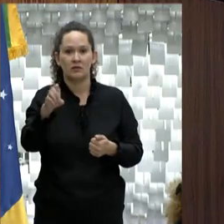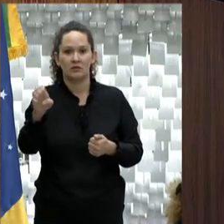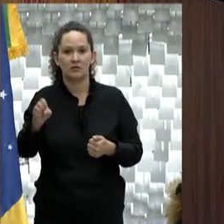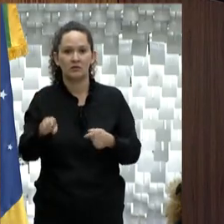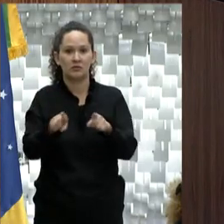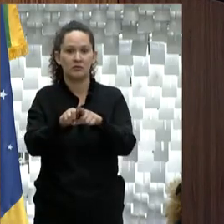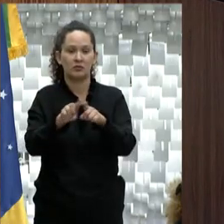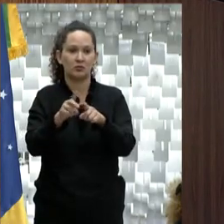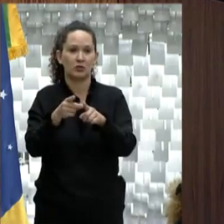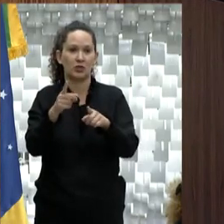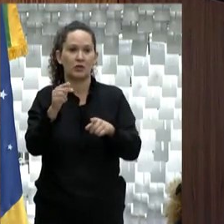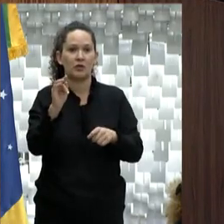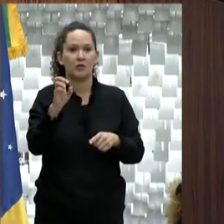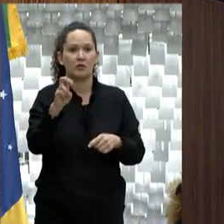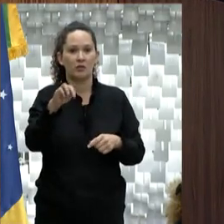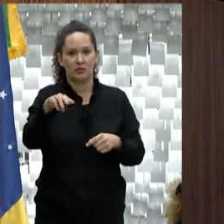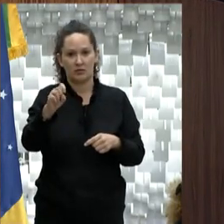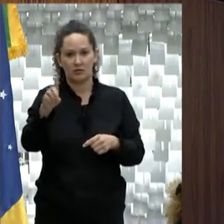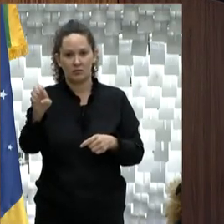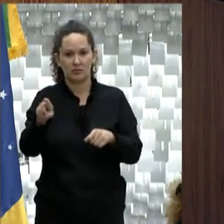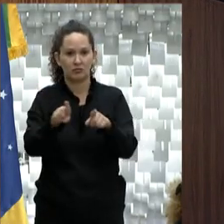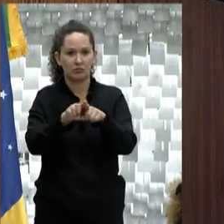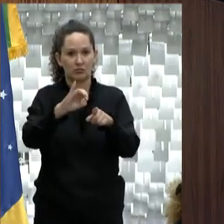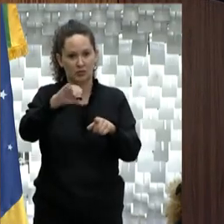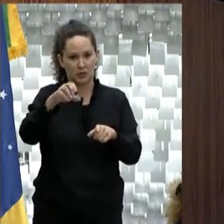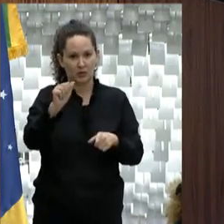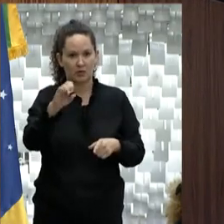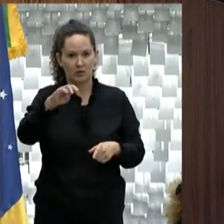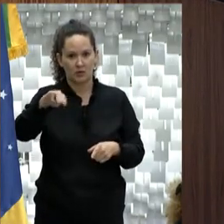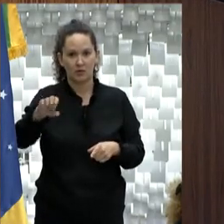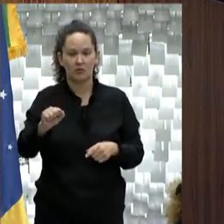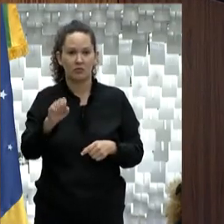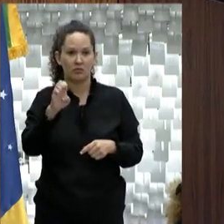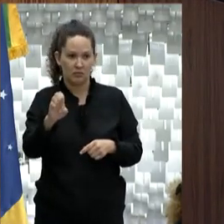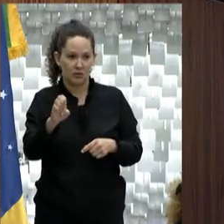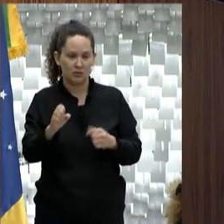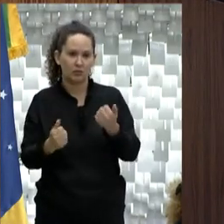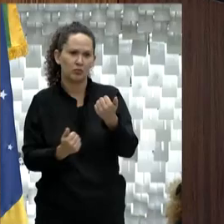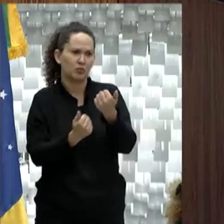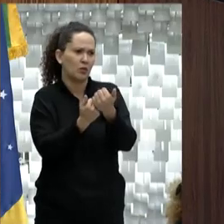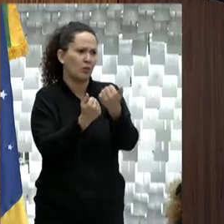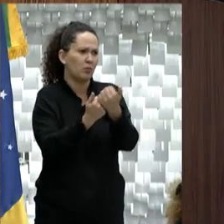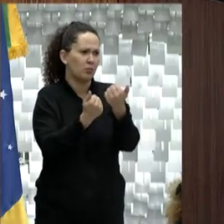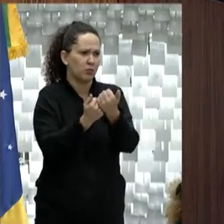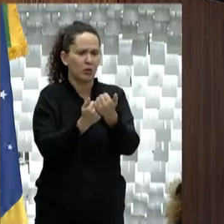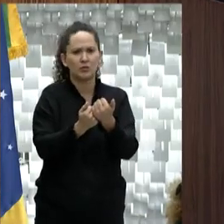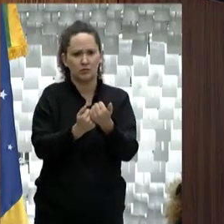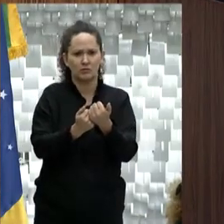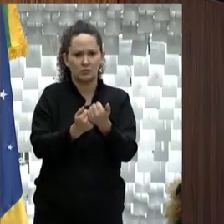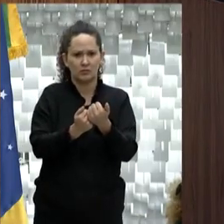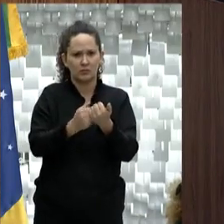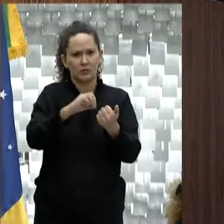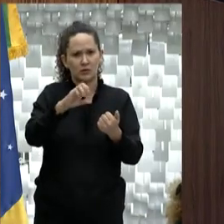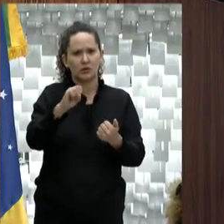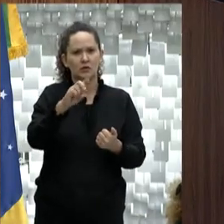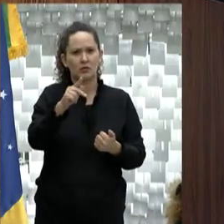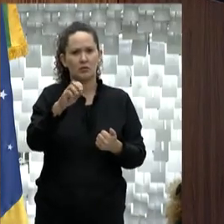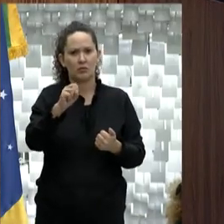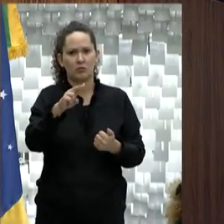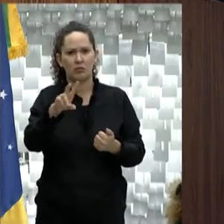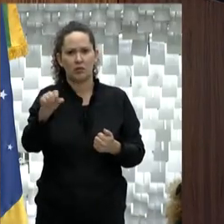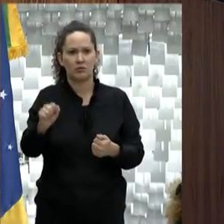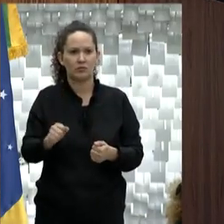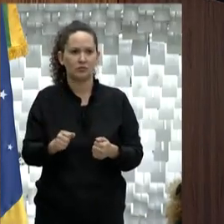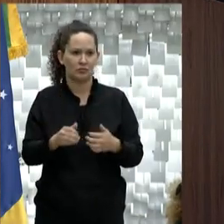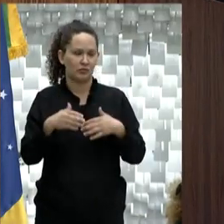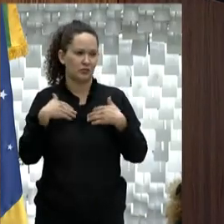Fernando Mendes e Dr. Jaime, pelo apoio prestado, sem o qual não teríamos realizado com